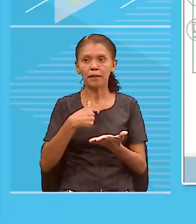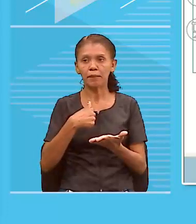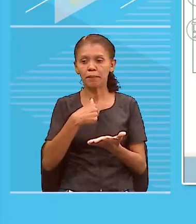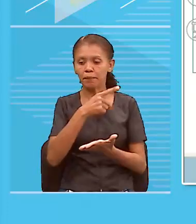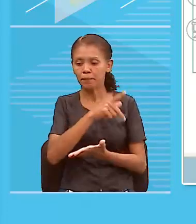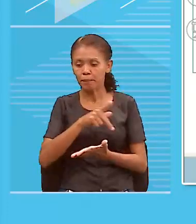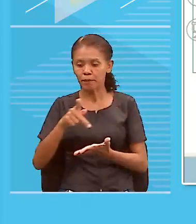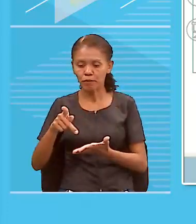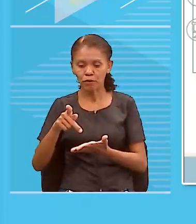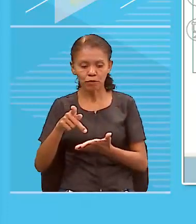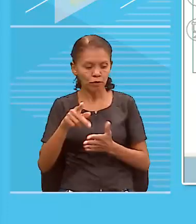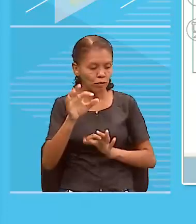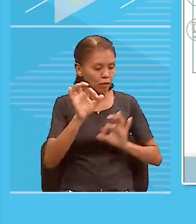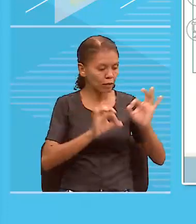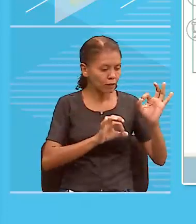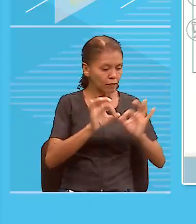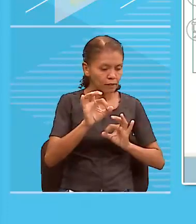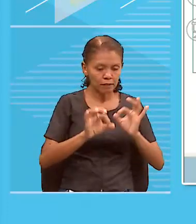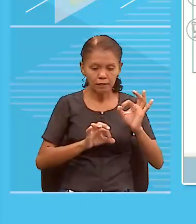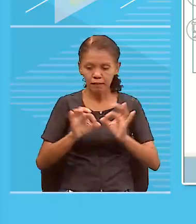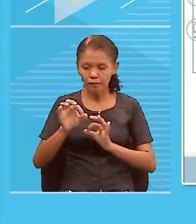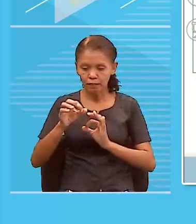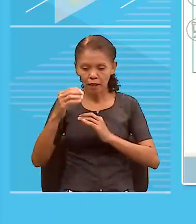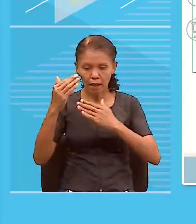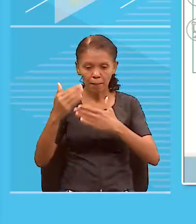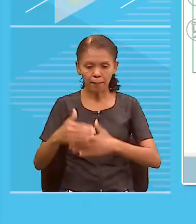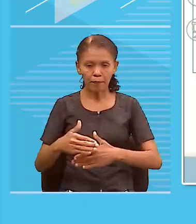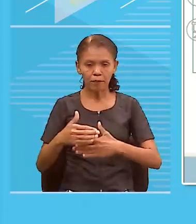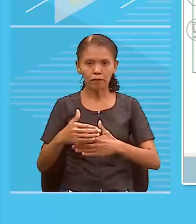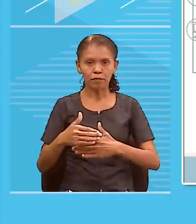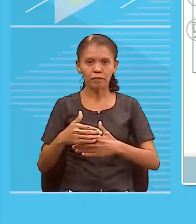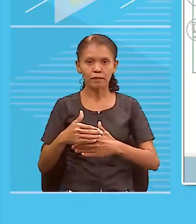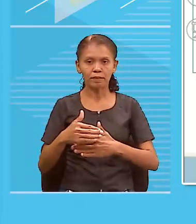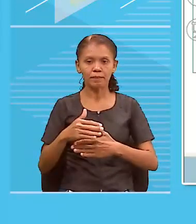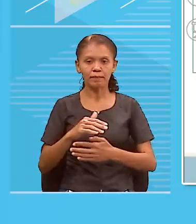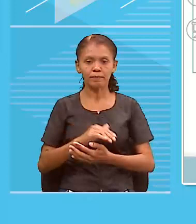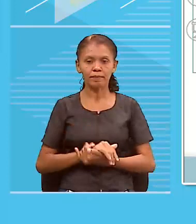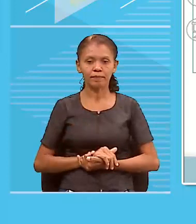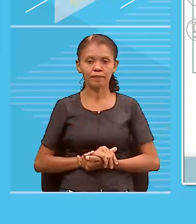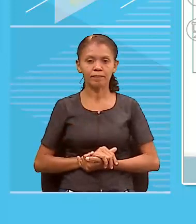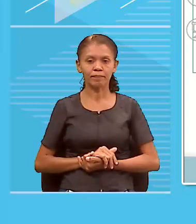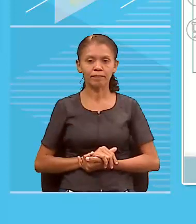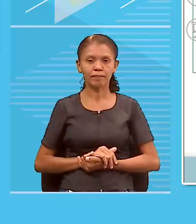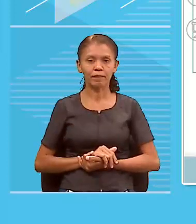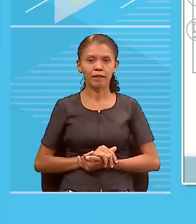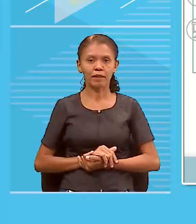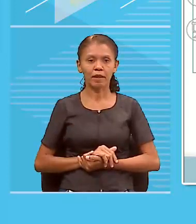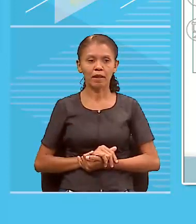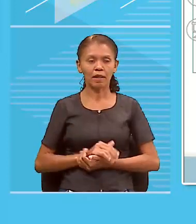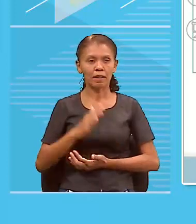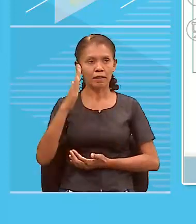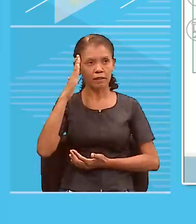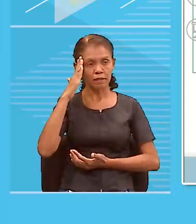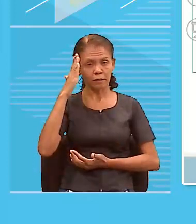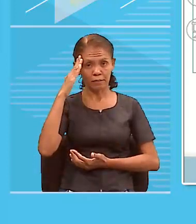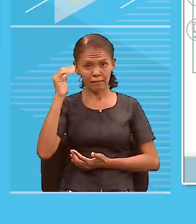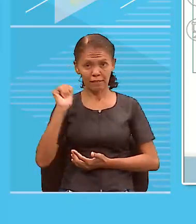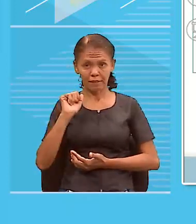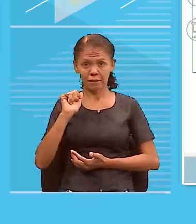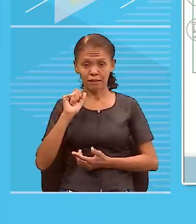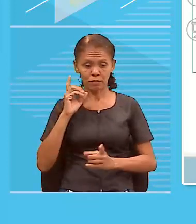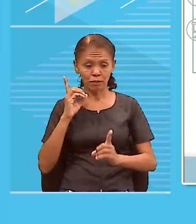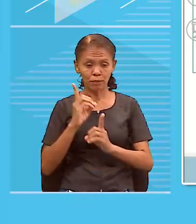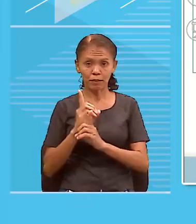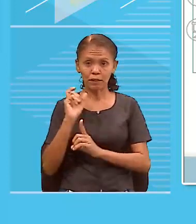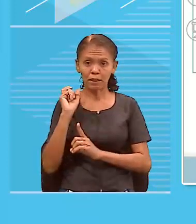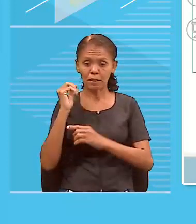tenho certeza absoluta que eu vou encontrar o quê gente um texto Tá certo quem tem o hábito de acompanhar